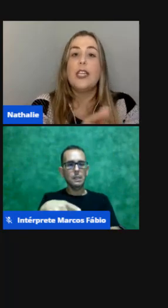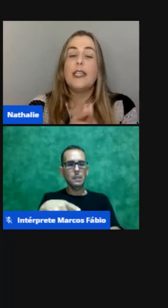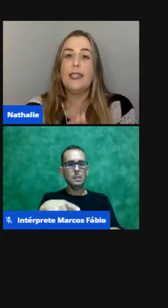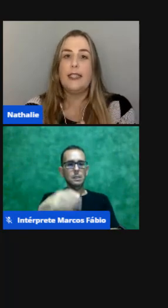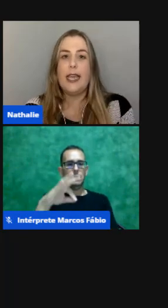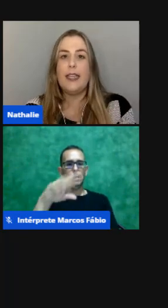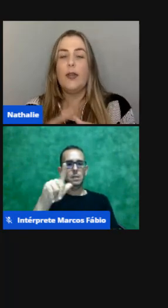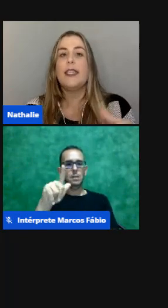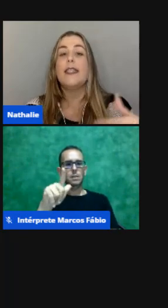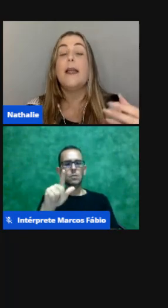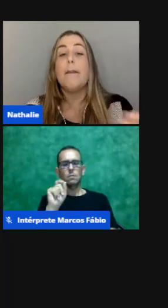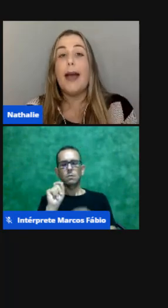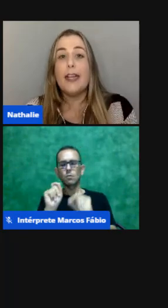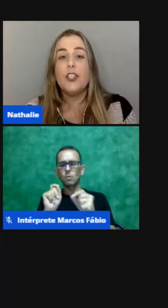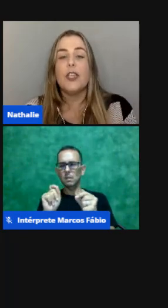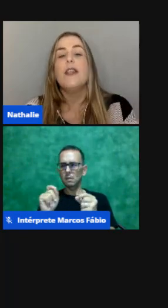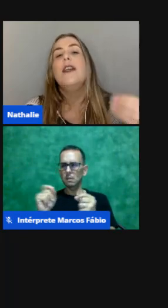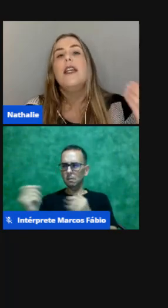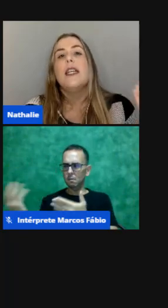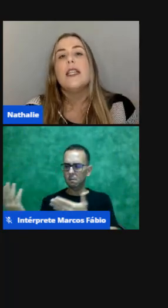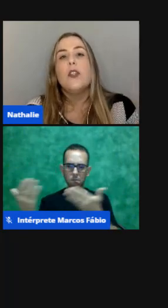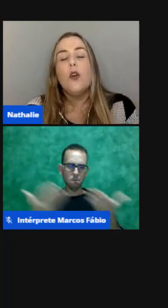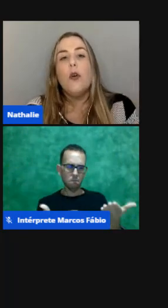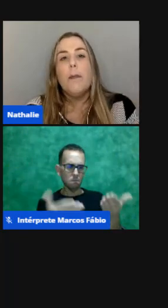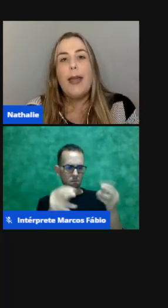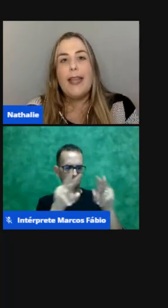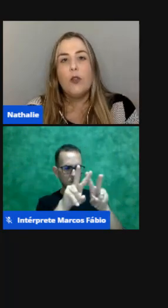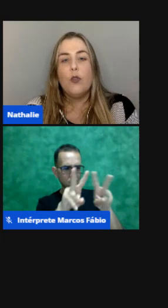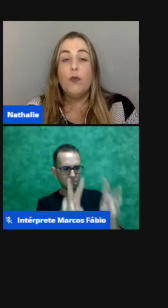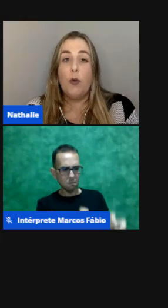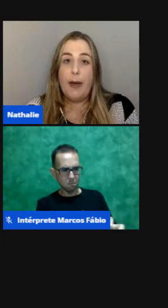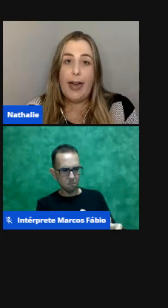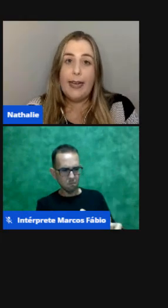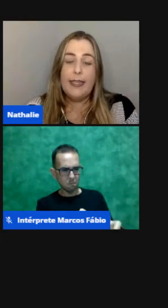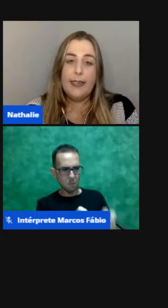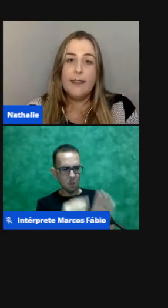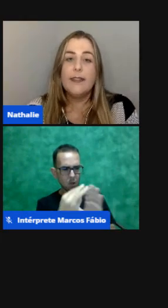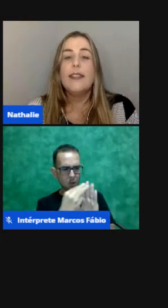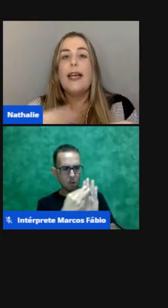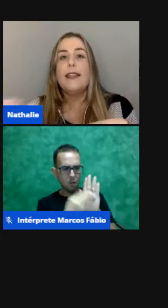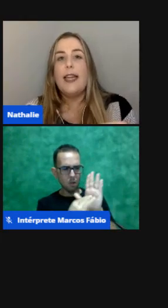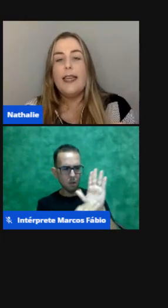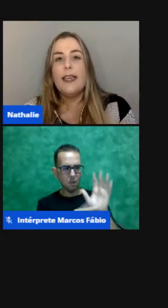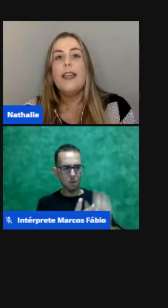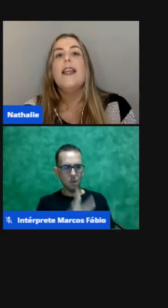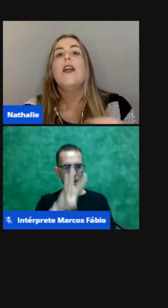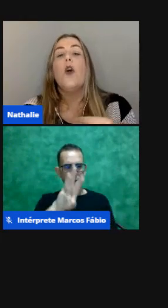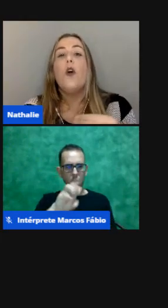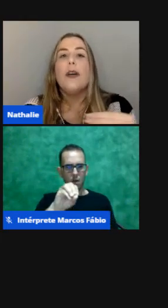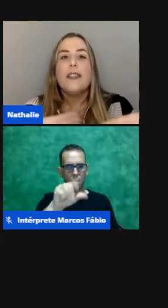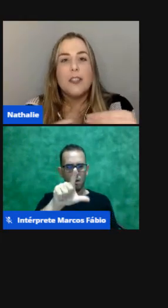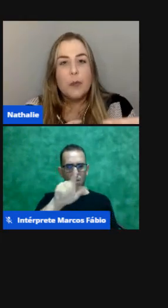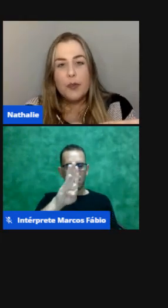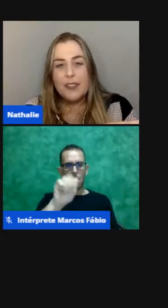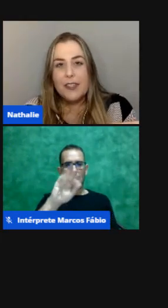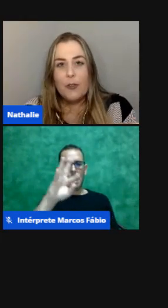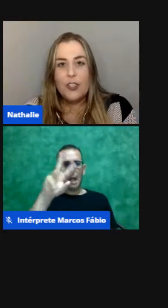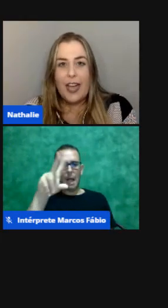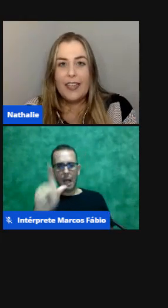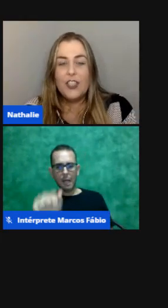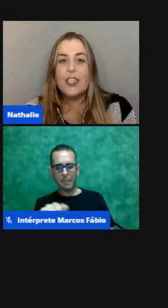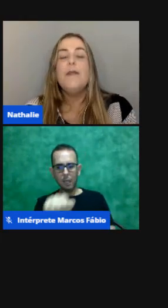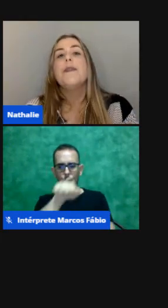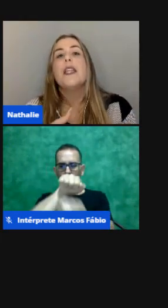a gente está trazendo, essa temática do método Wolbachia, da dengue, com a